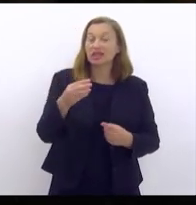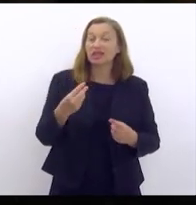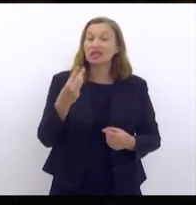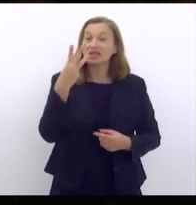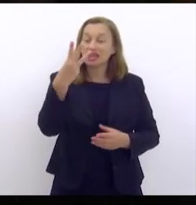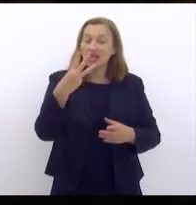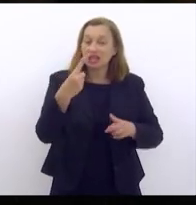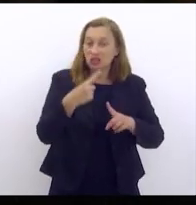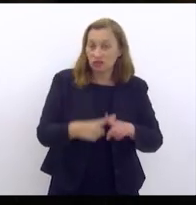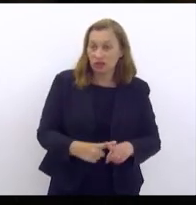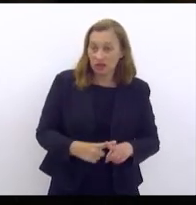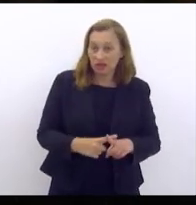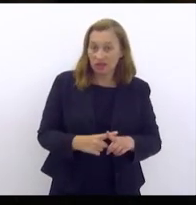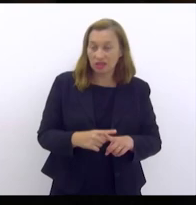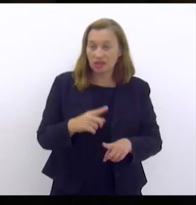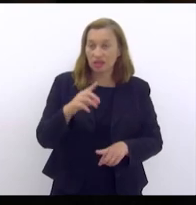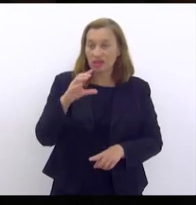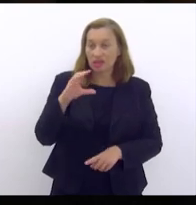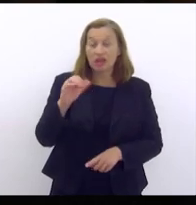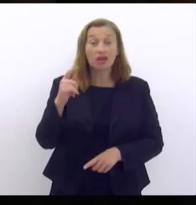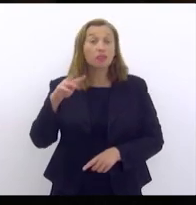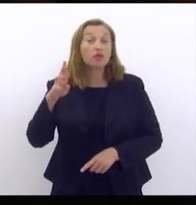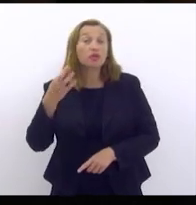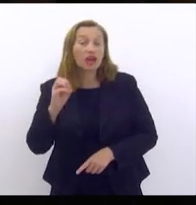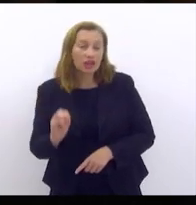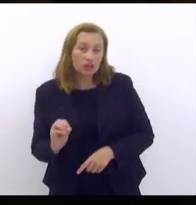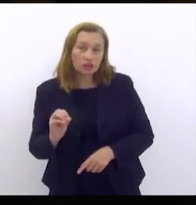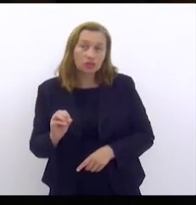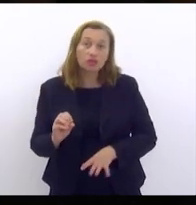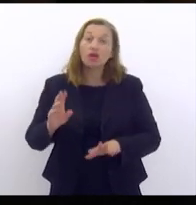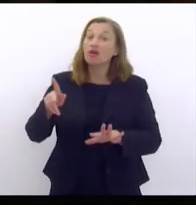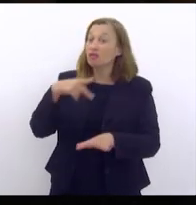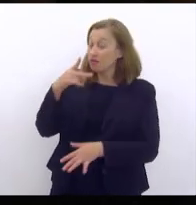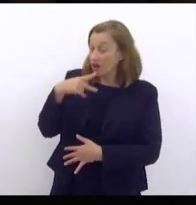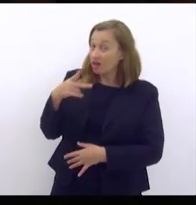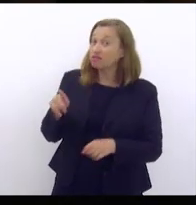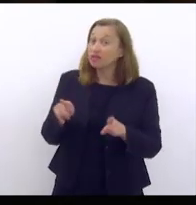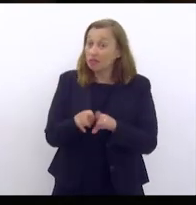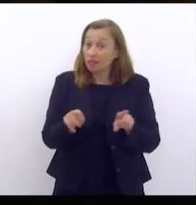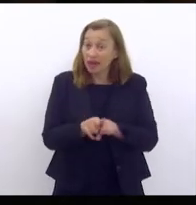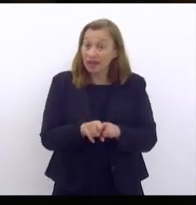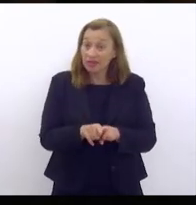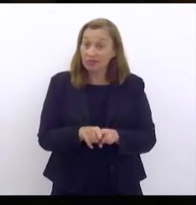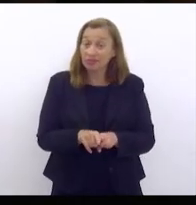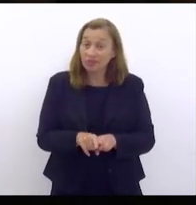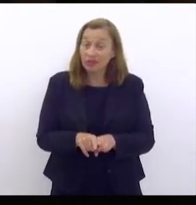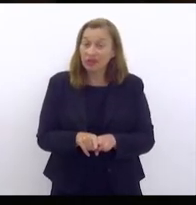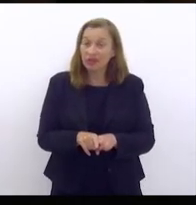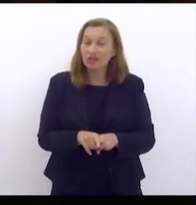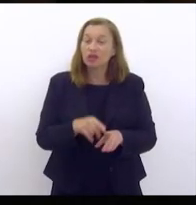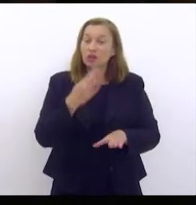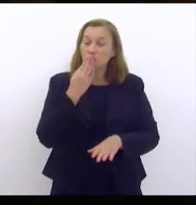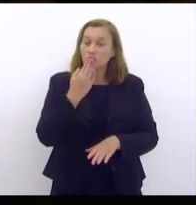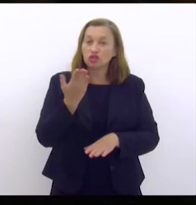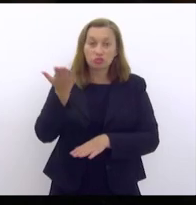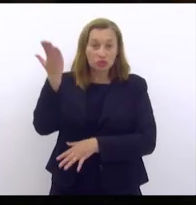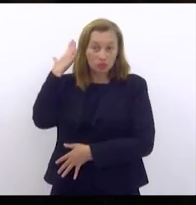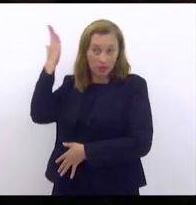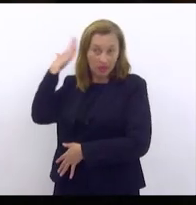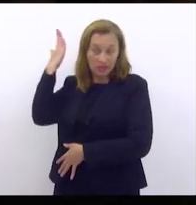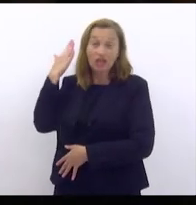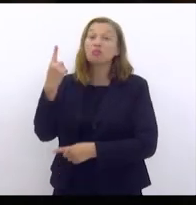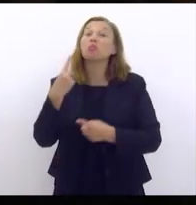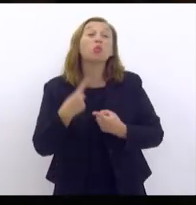53, 54, 55. Sou capaz de dizer o time dessa época. Por